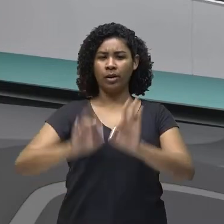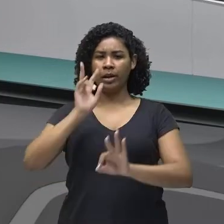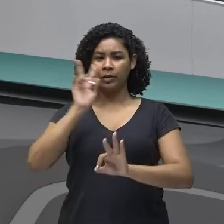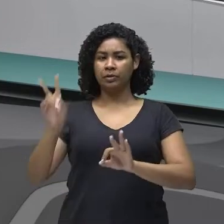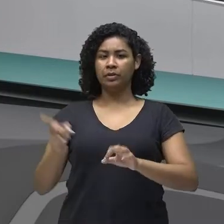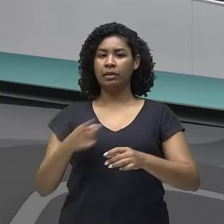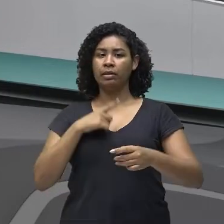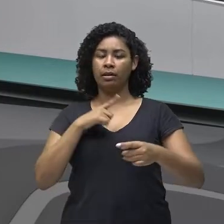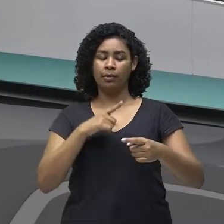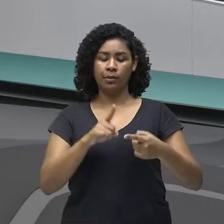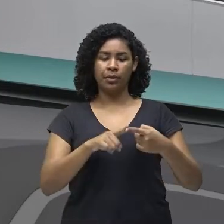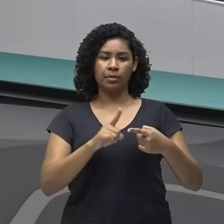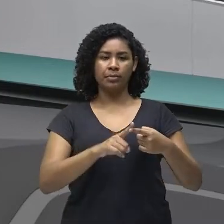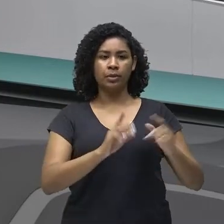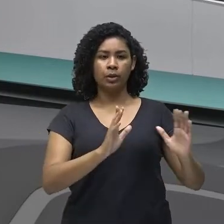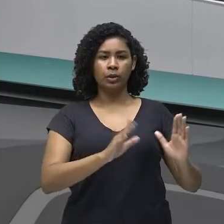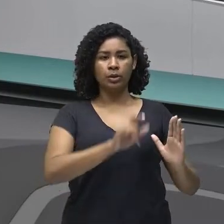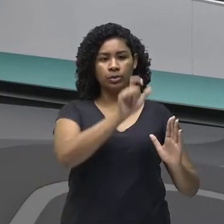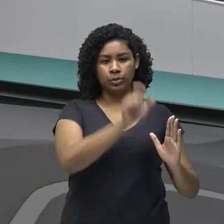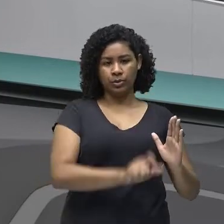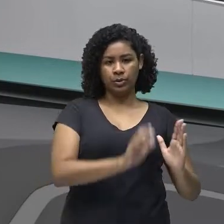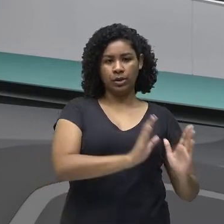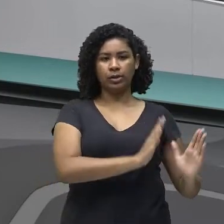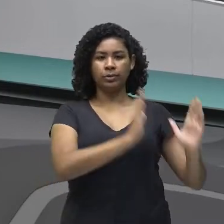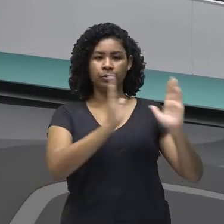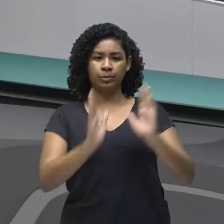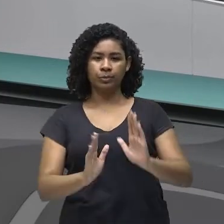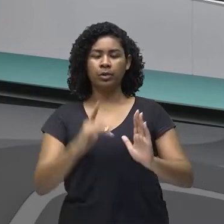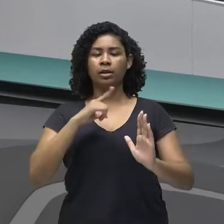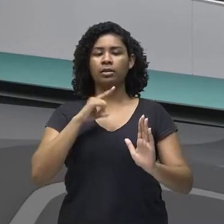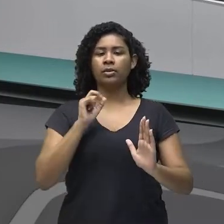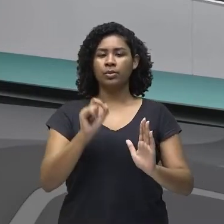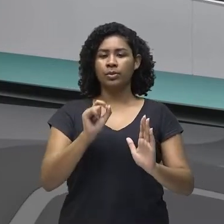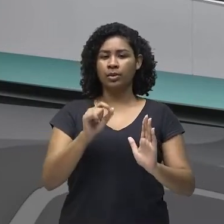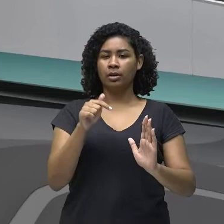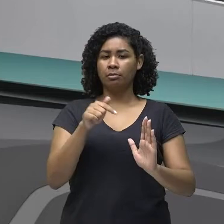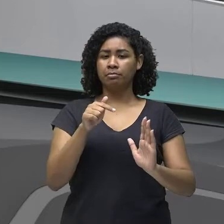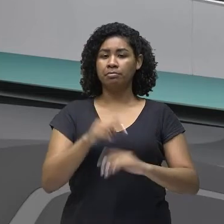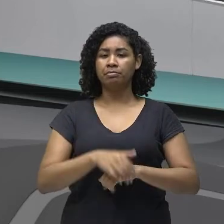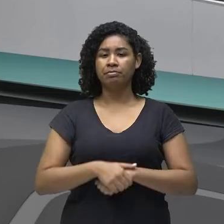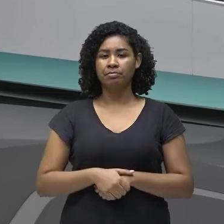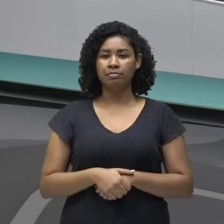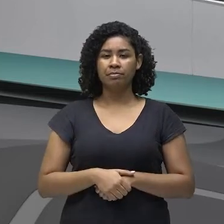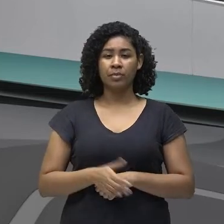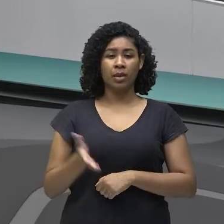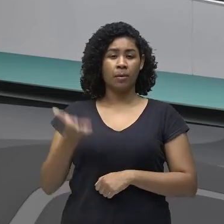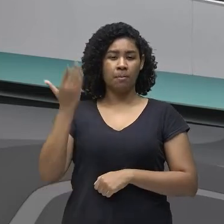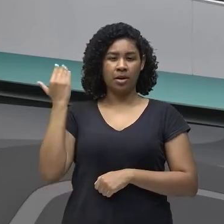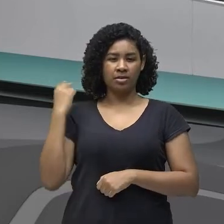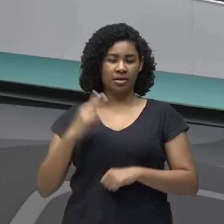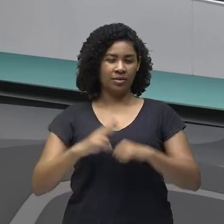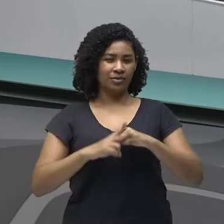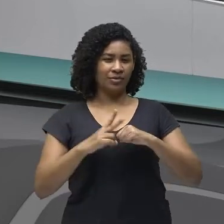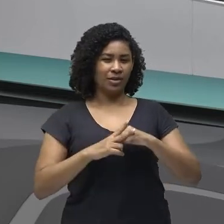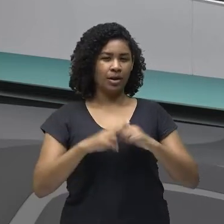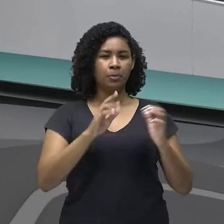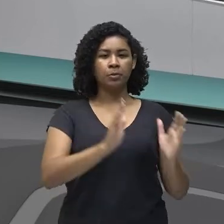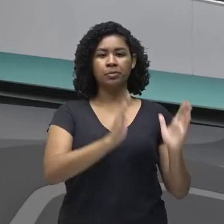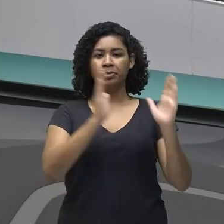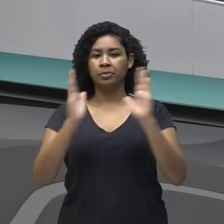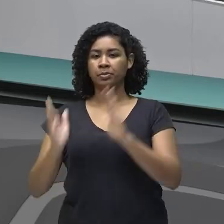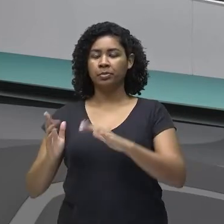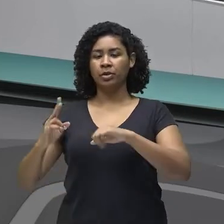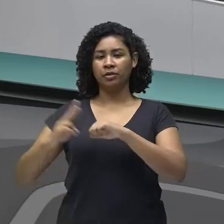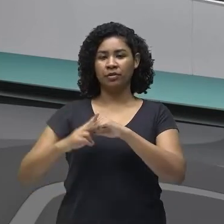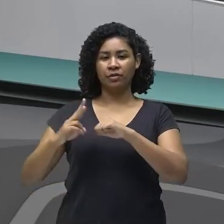sujeito, e vão aparecendo aí para você. Em seguida, né, past of to be, que é o passado do verbo to be. E aqui eu tenho o verb,